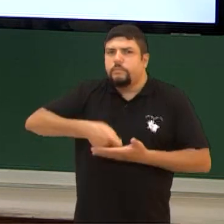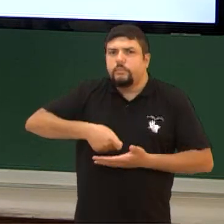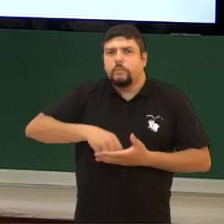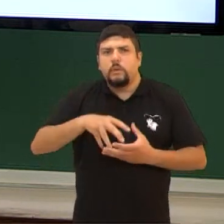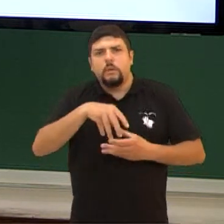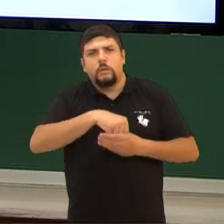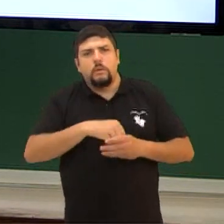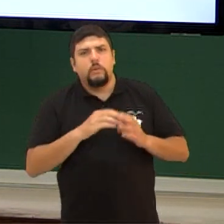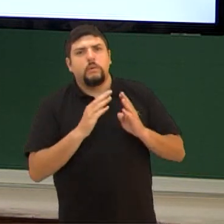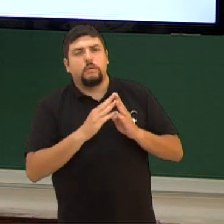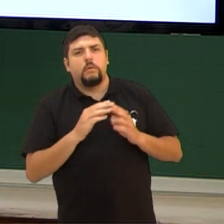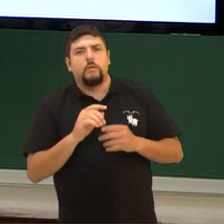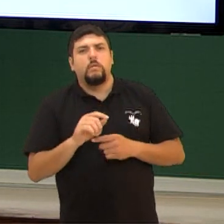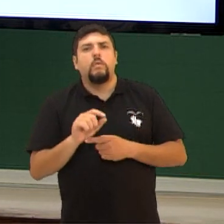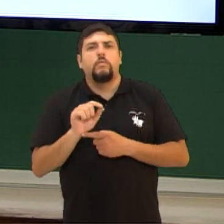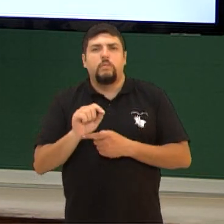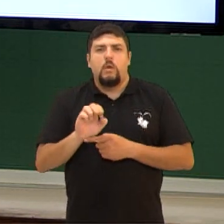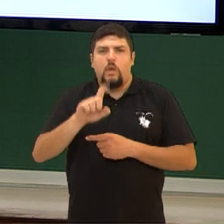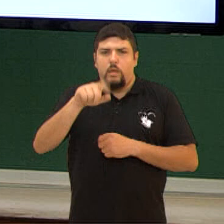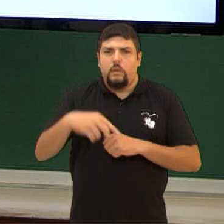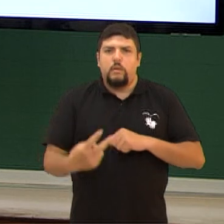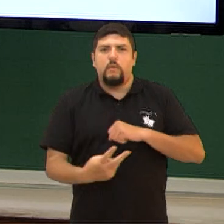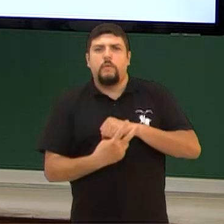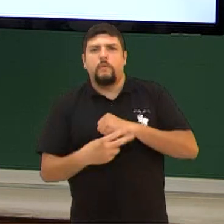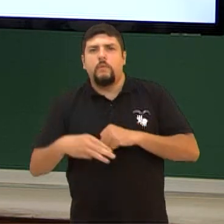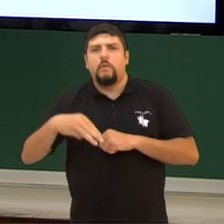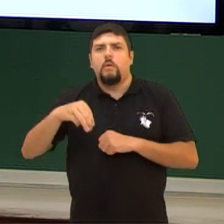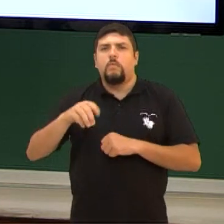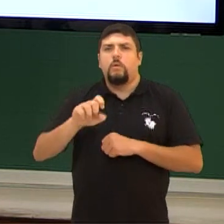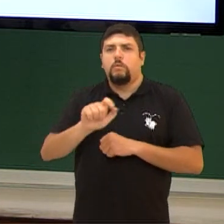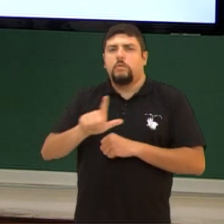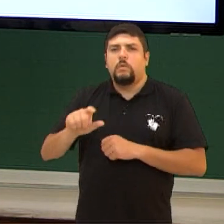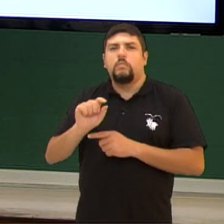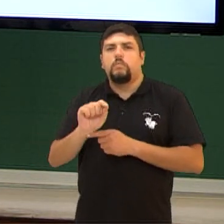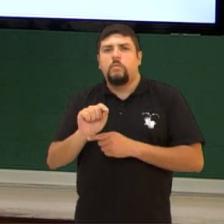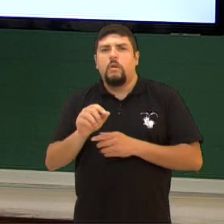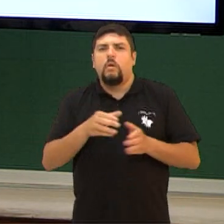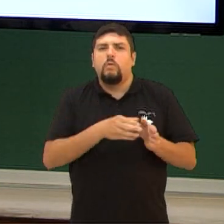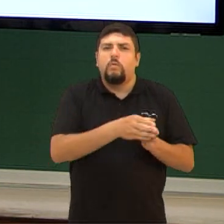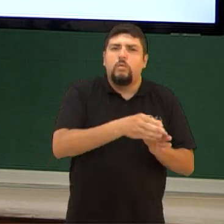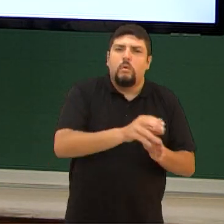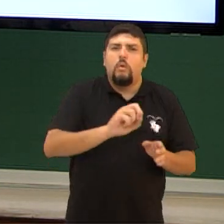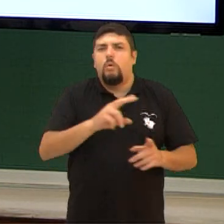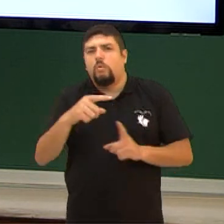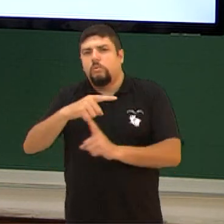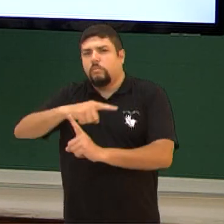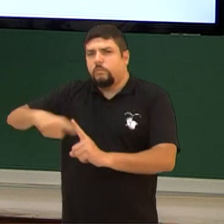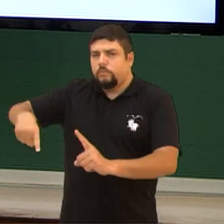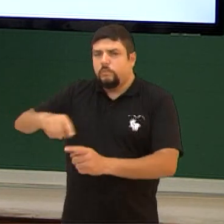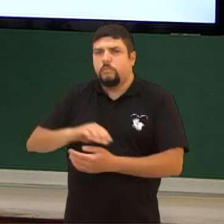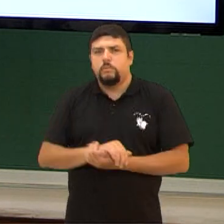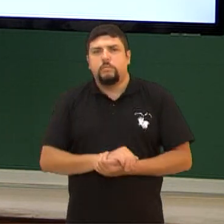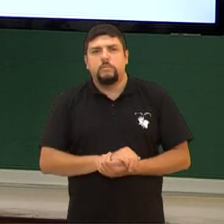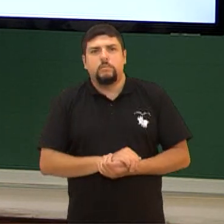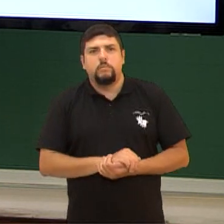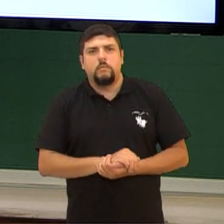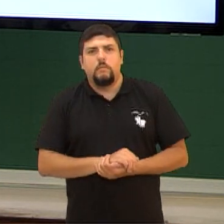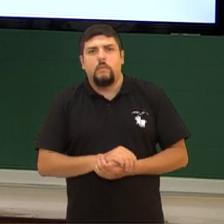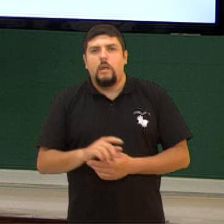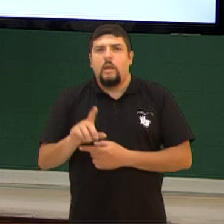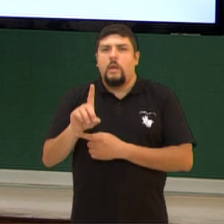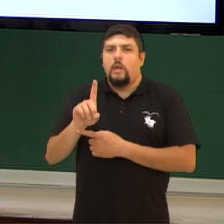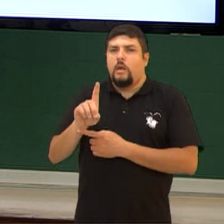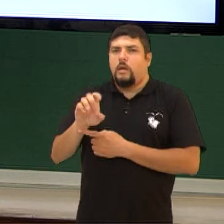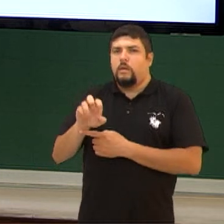casa. É um verbo modal que expressa conselho ou proibição. O should, que significa deveria,